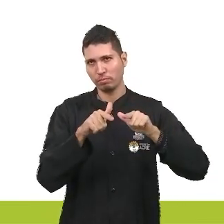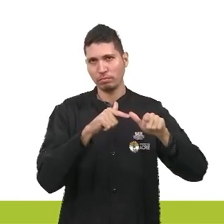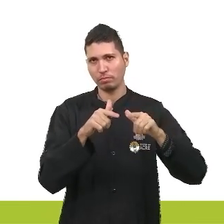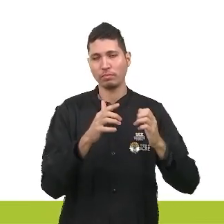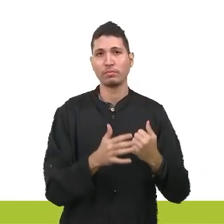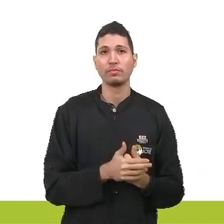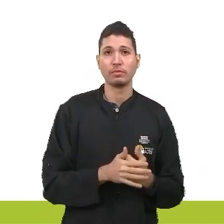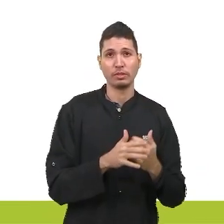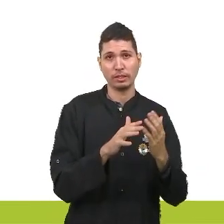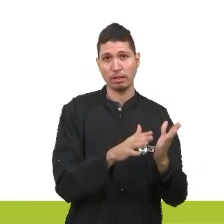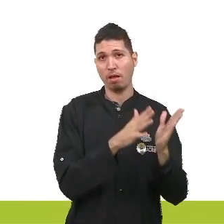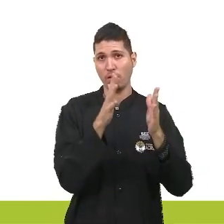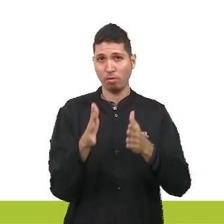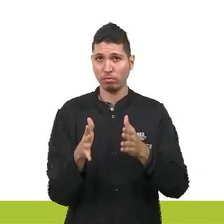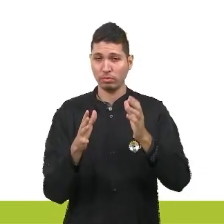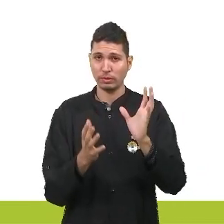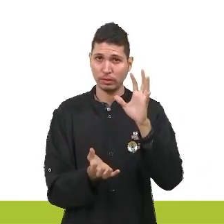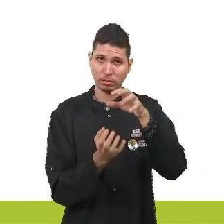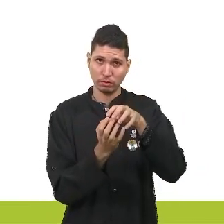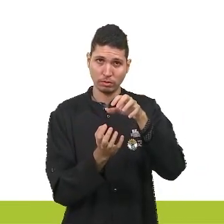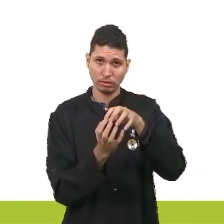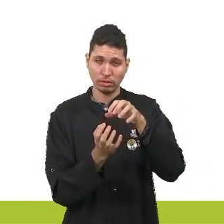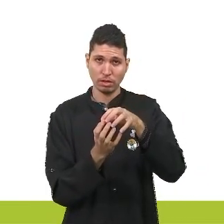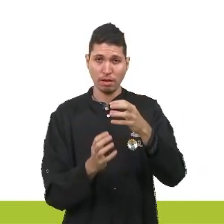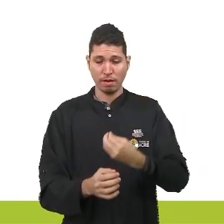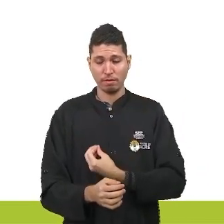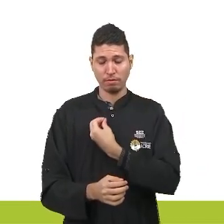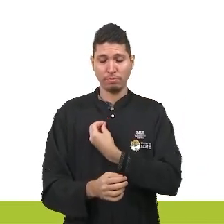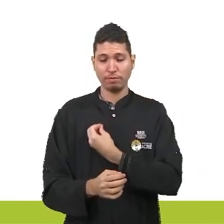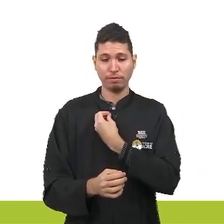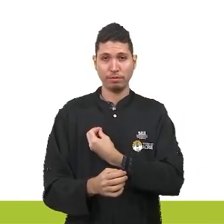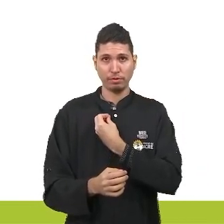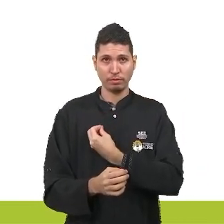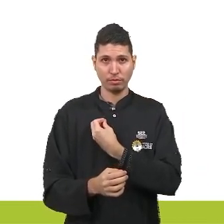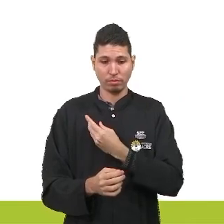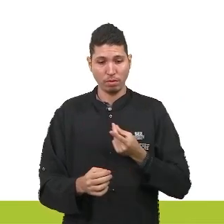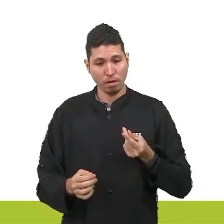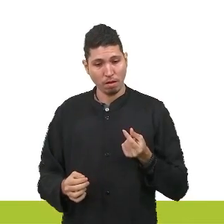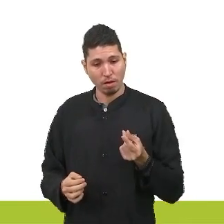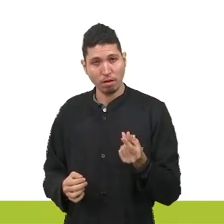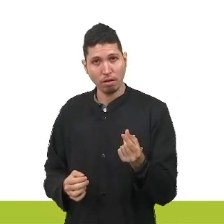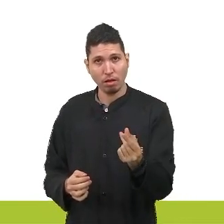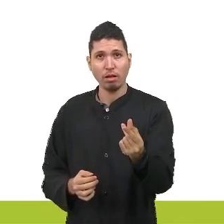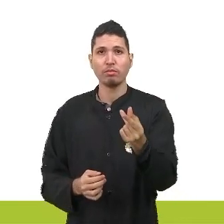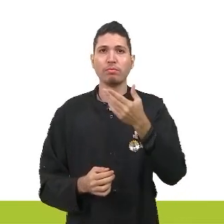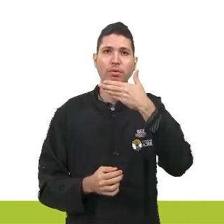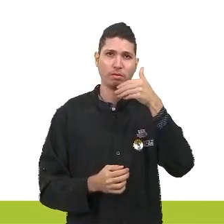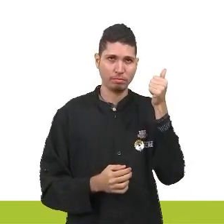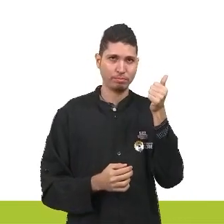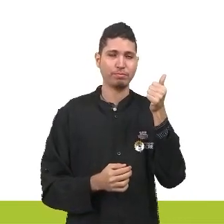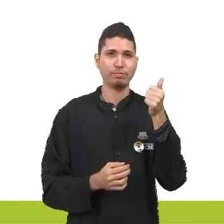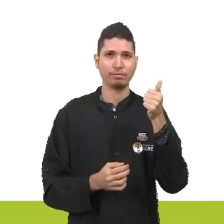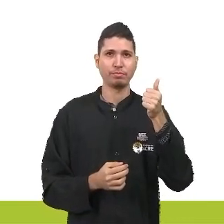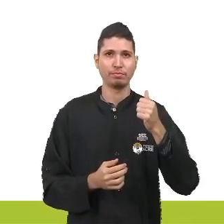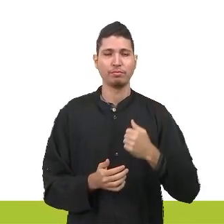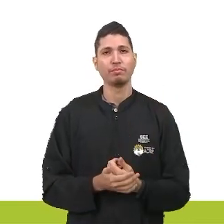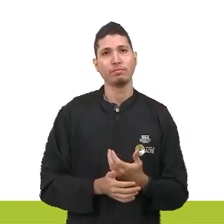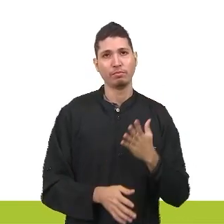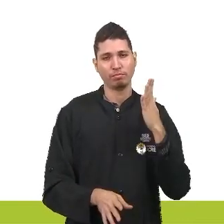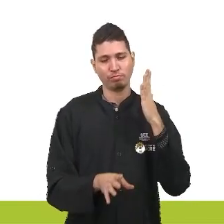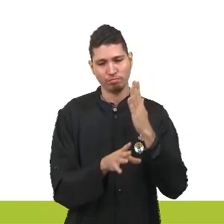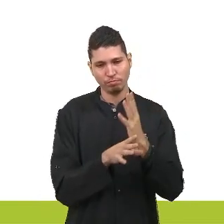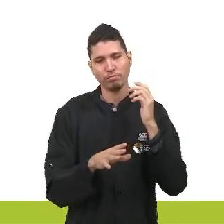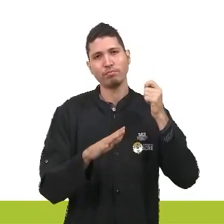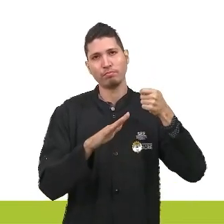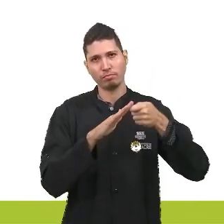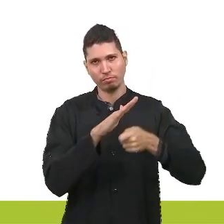idosos, comprovando que a expectativa de vida, a longevidade no Brasil melhorou, tá? Por conta de investimentos,